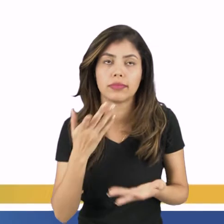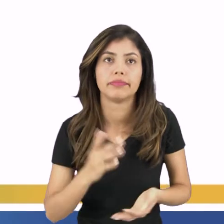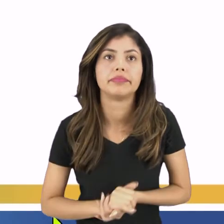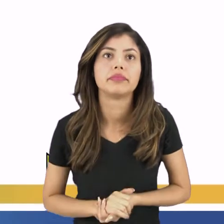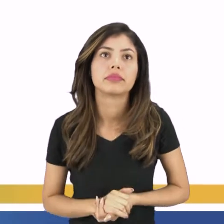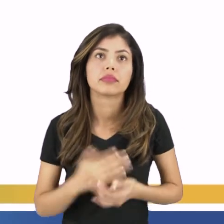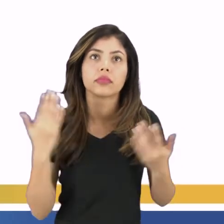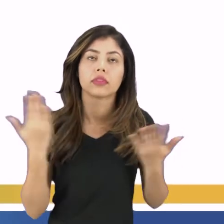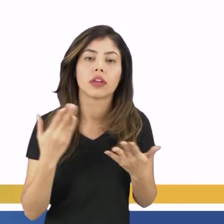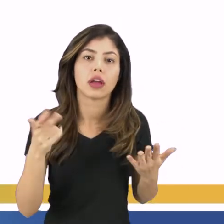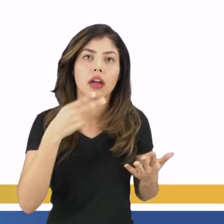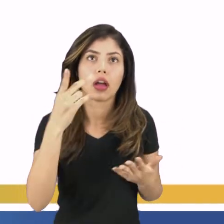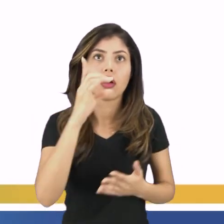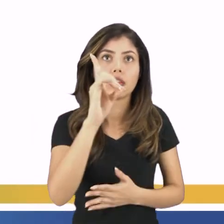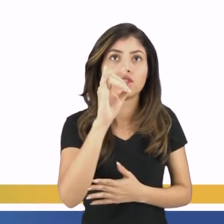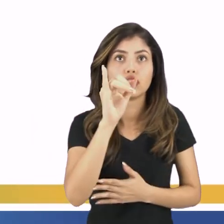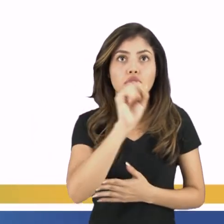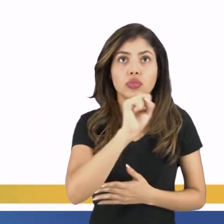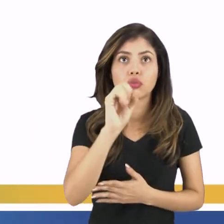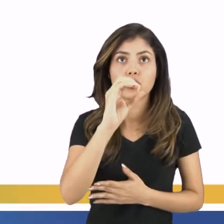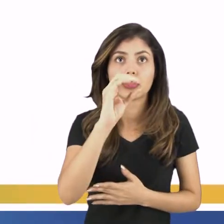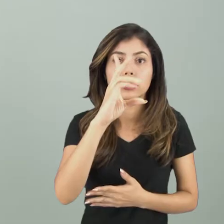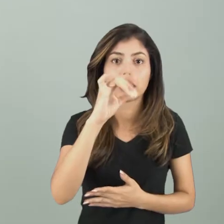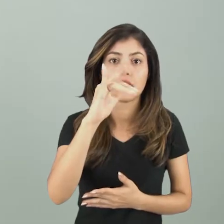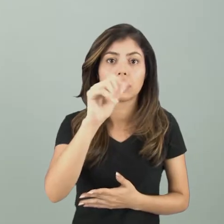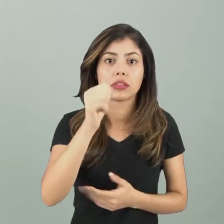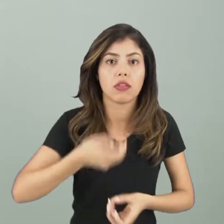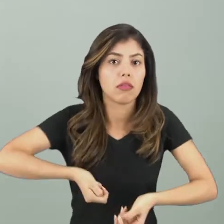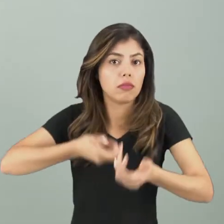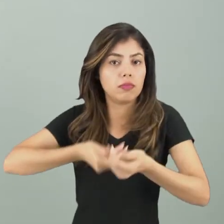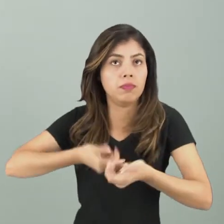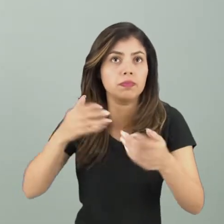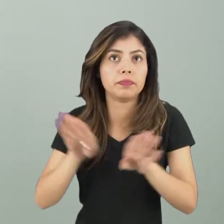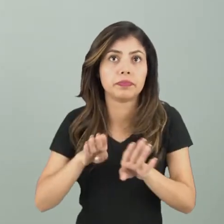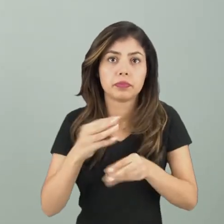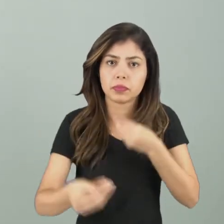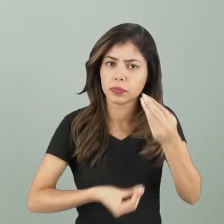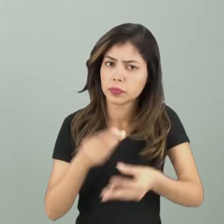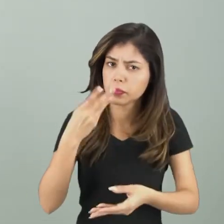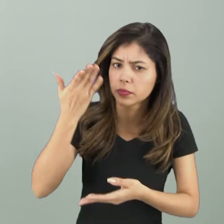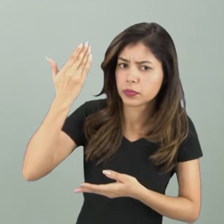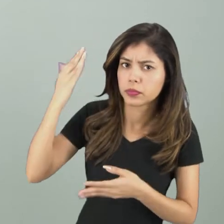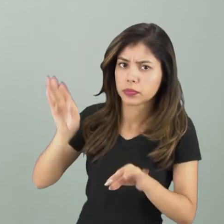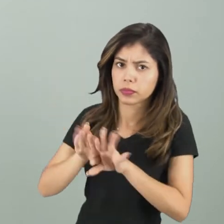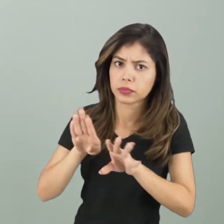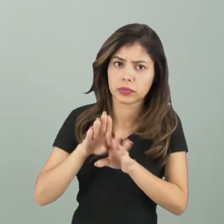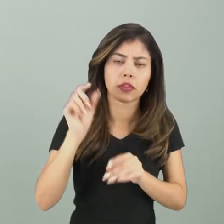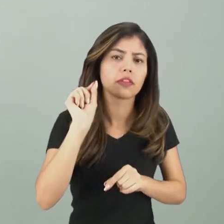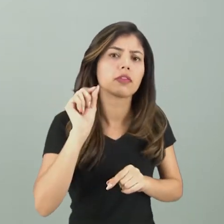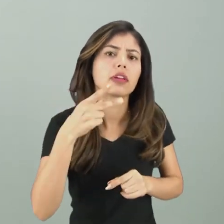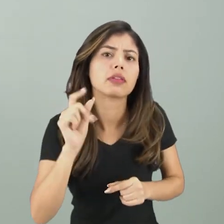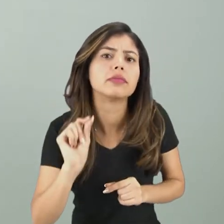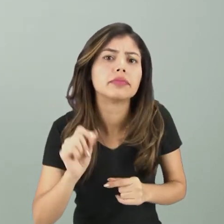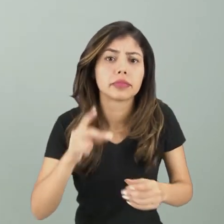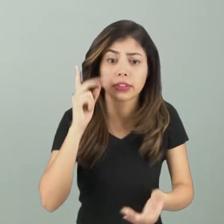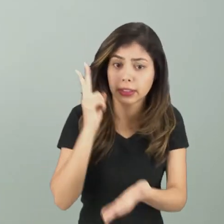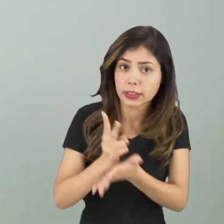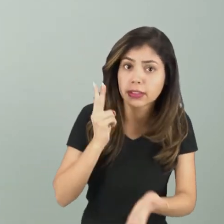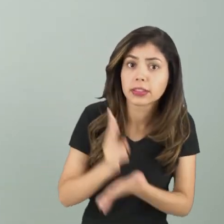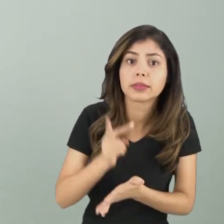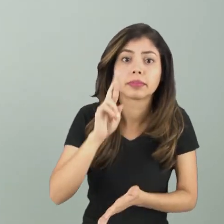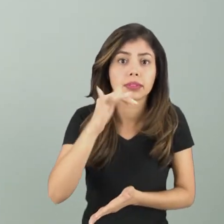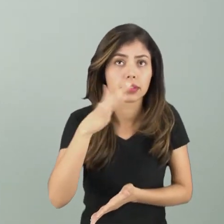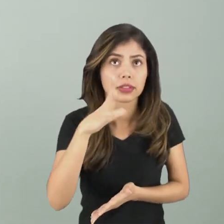sobre as reações de dissociação. E aí uma dica é, como a gente trabalhou reação de neutralização, o que eu falei? Toda vez que falar de reação